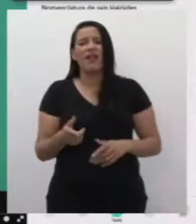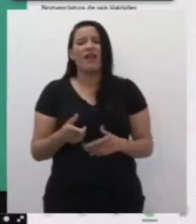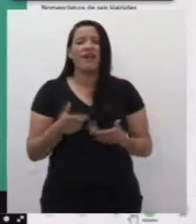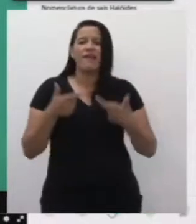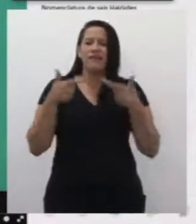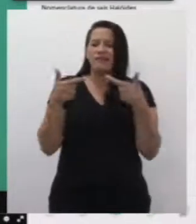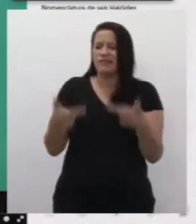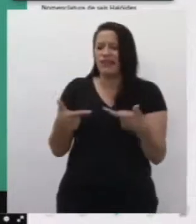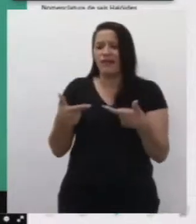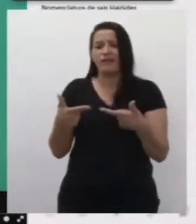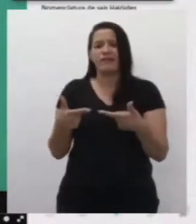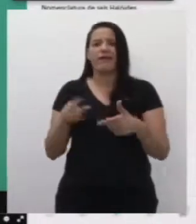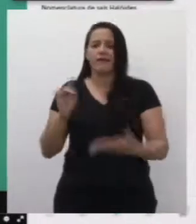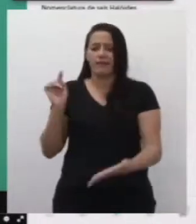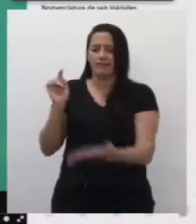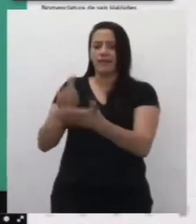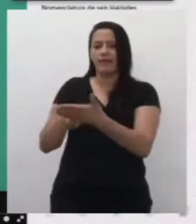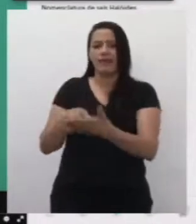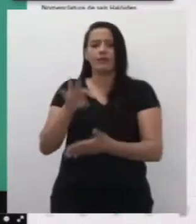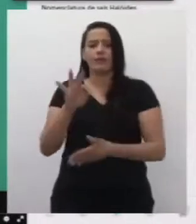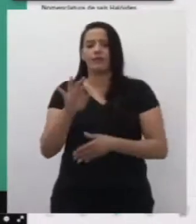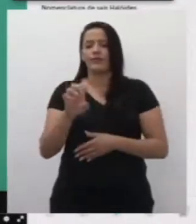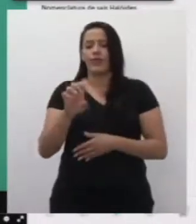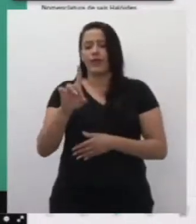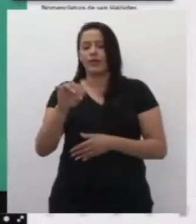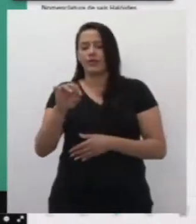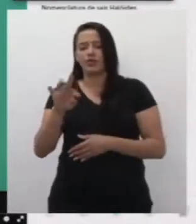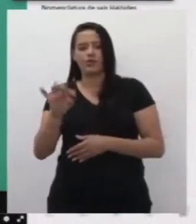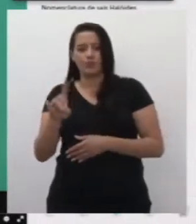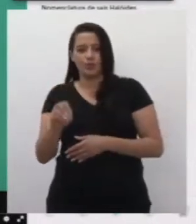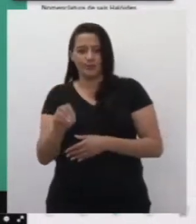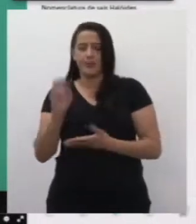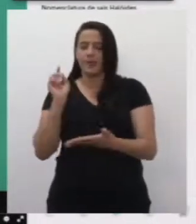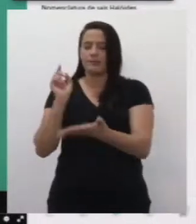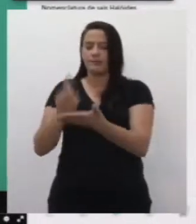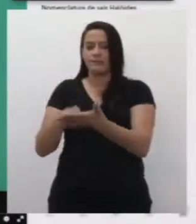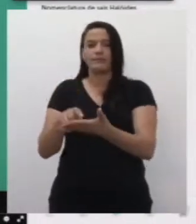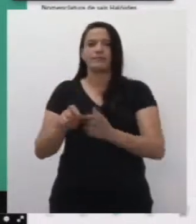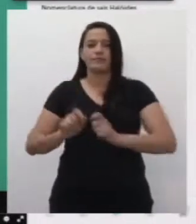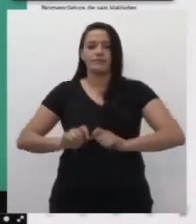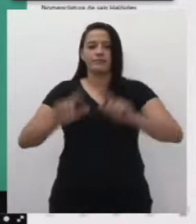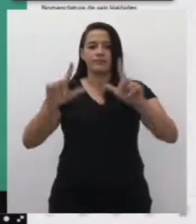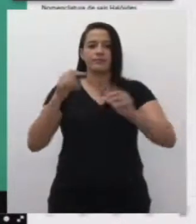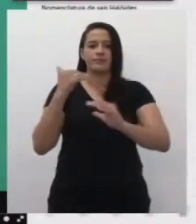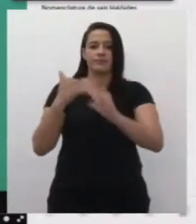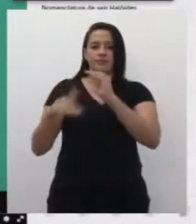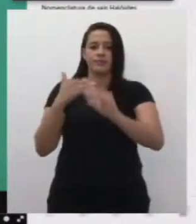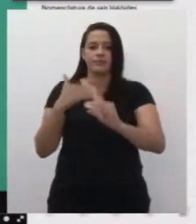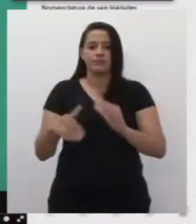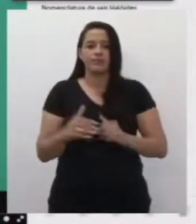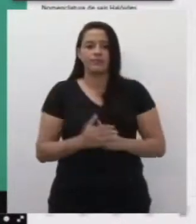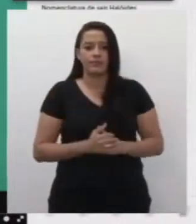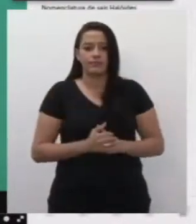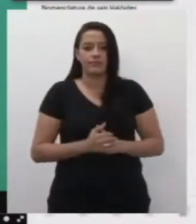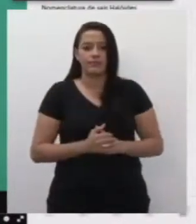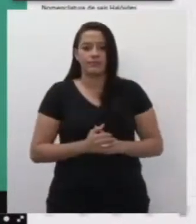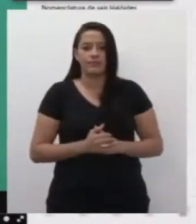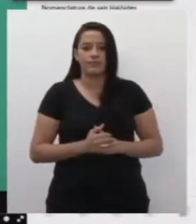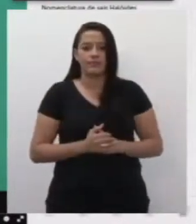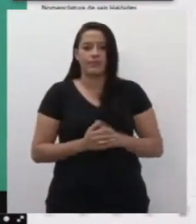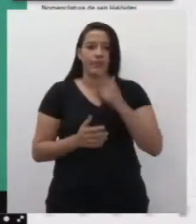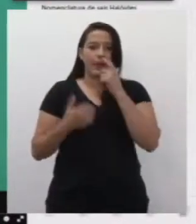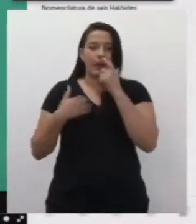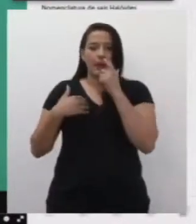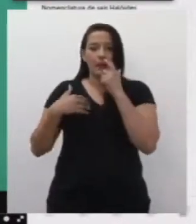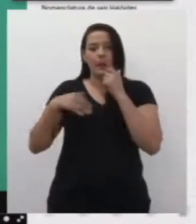tédio. E, enfim, a gente colhe esse feedback, esses reactions, que é o nome que a gente dá aqui internamente, são essas emoções,